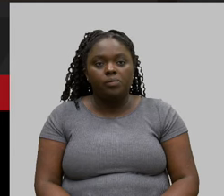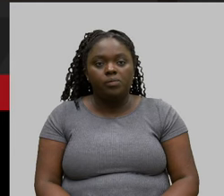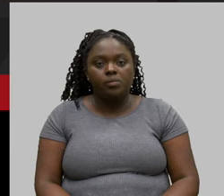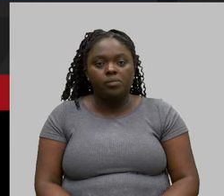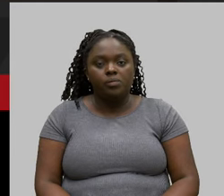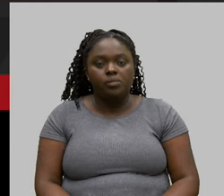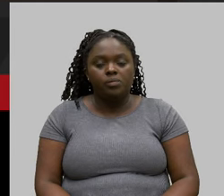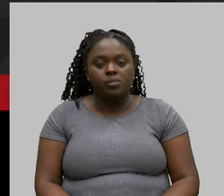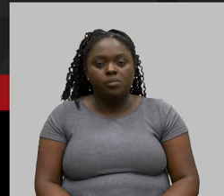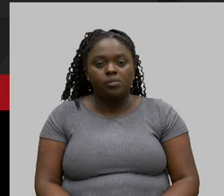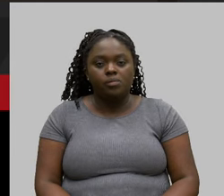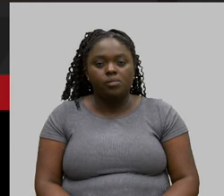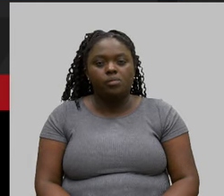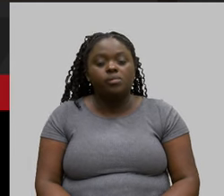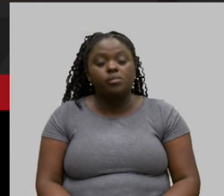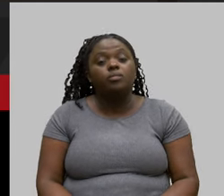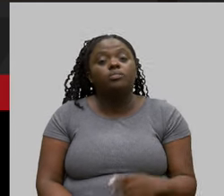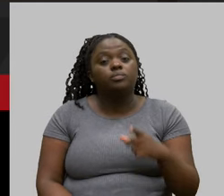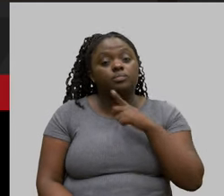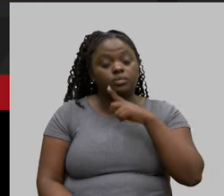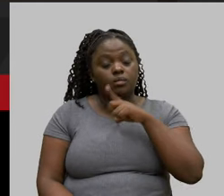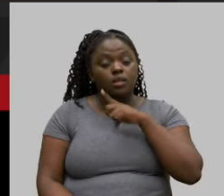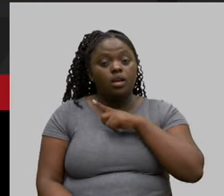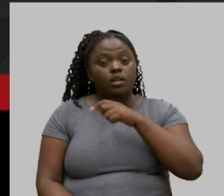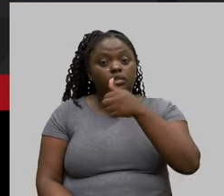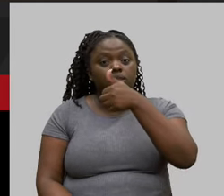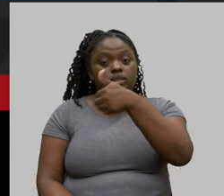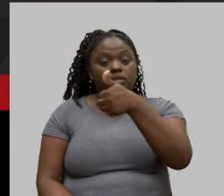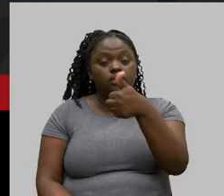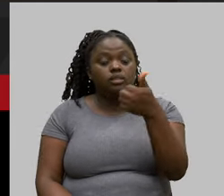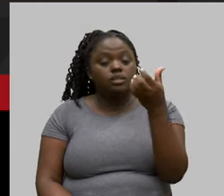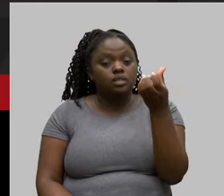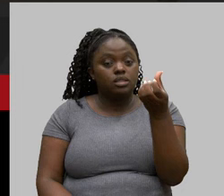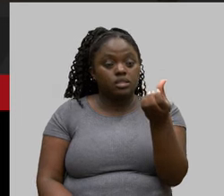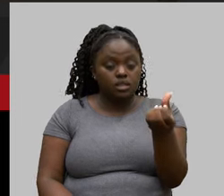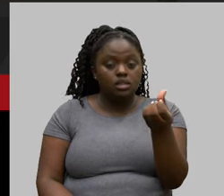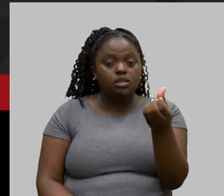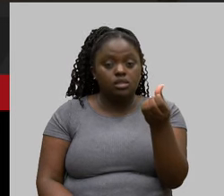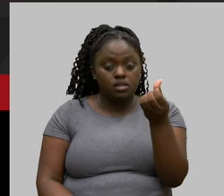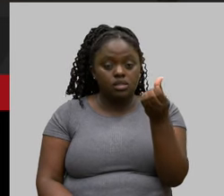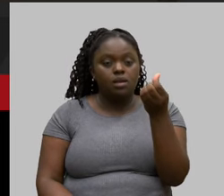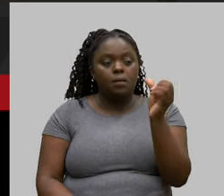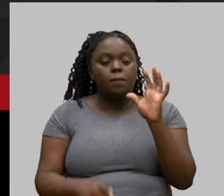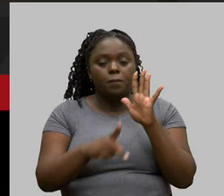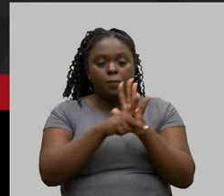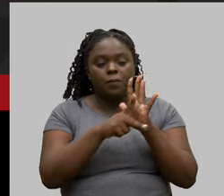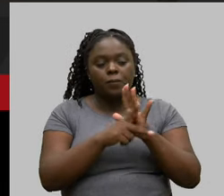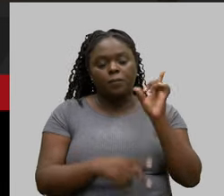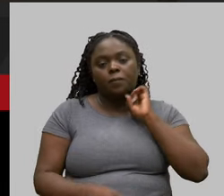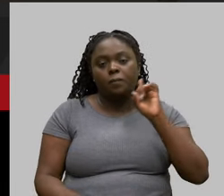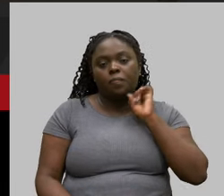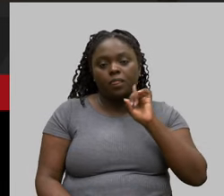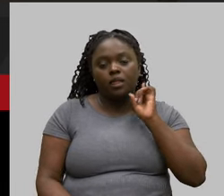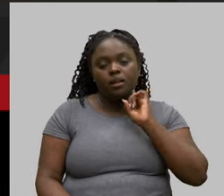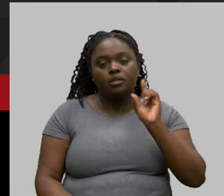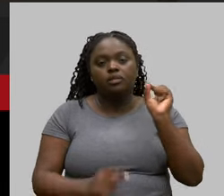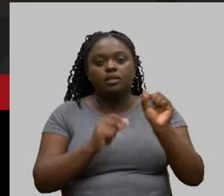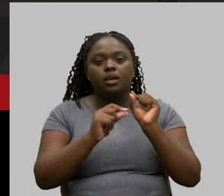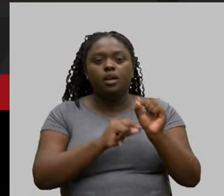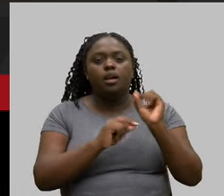amortização eu tenho 116 regimes próprios em Minas Gerais com déficit atuarial e